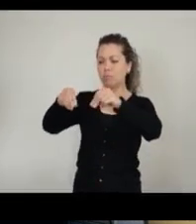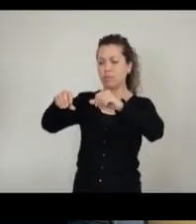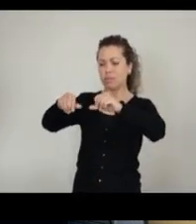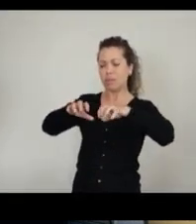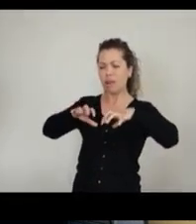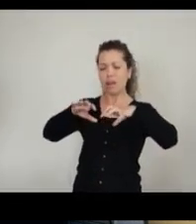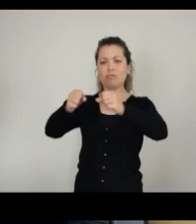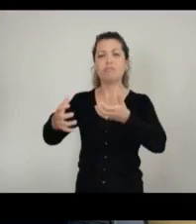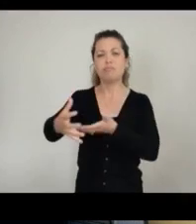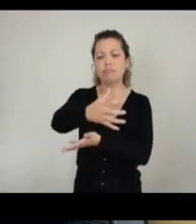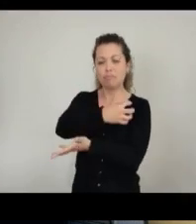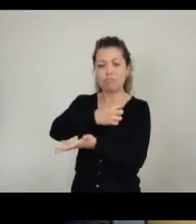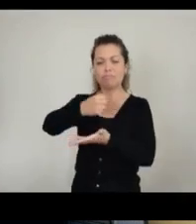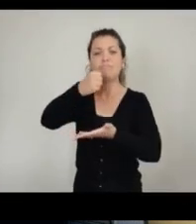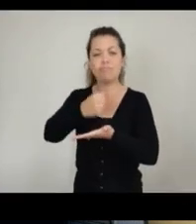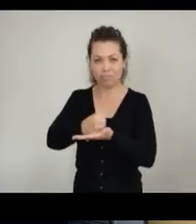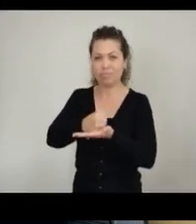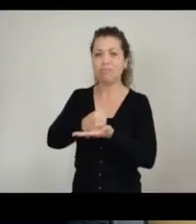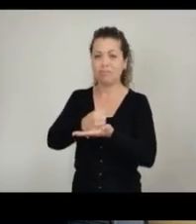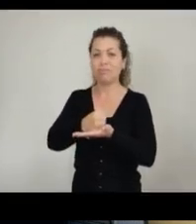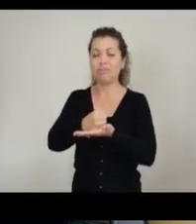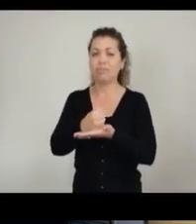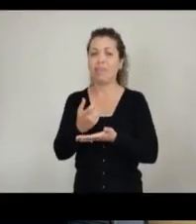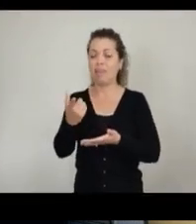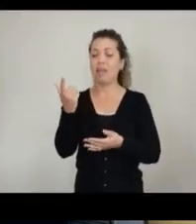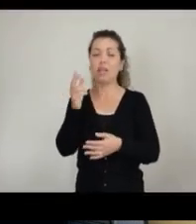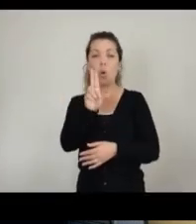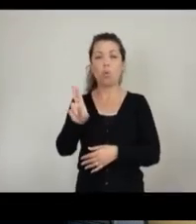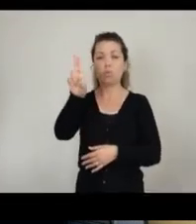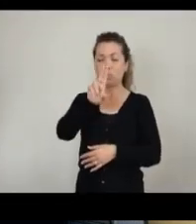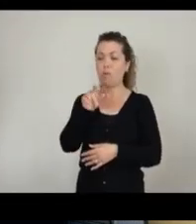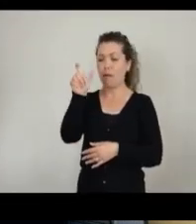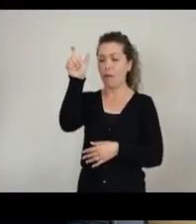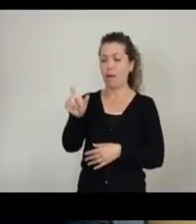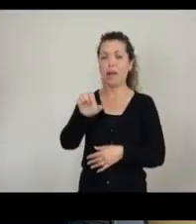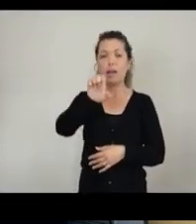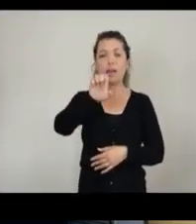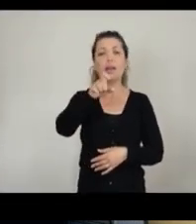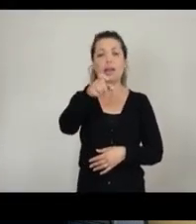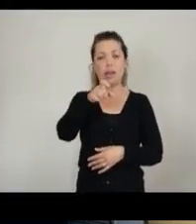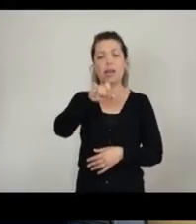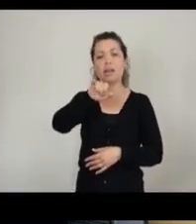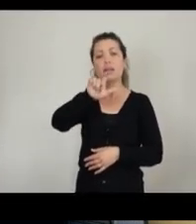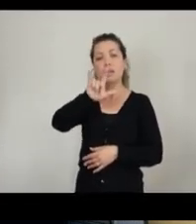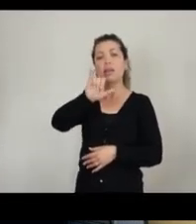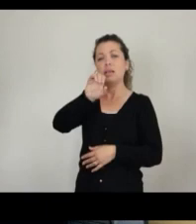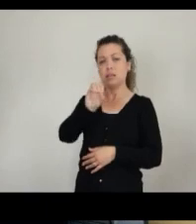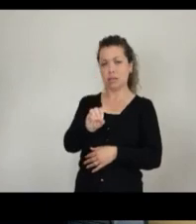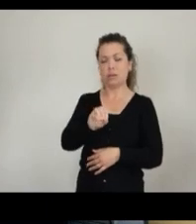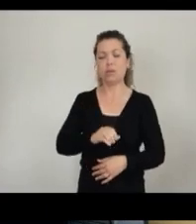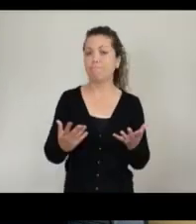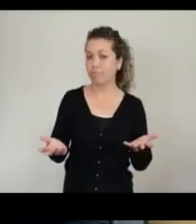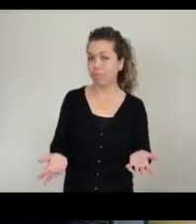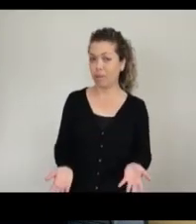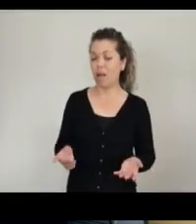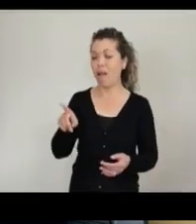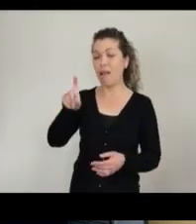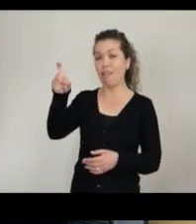de 1603 determinava a cobrança dos quintos reais e o estabelecimento das casas de fundição. Por volta